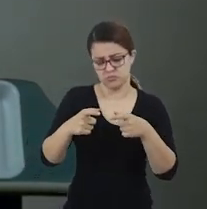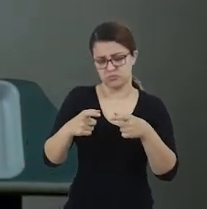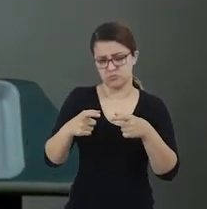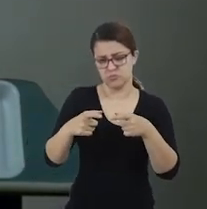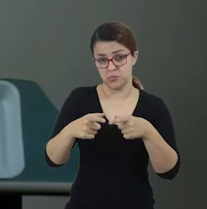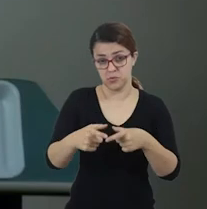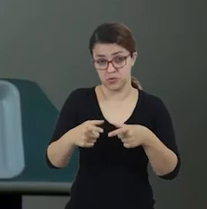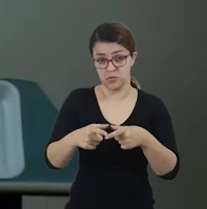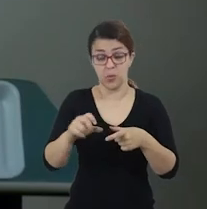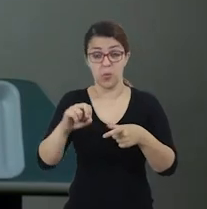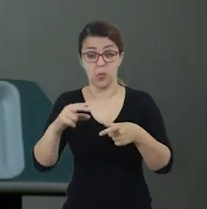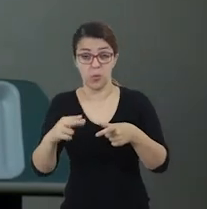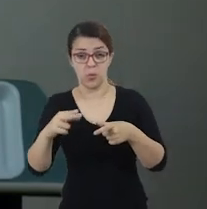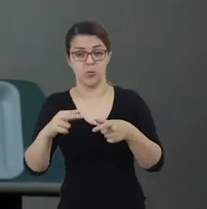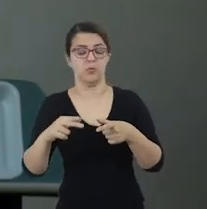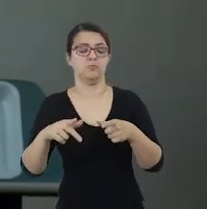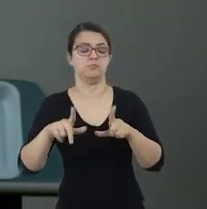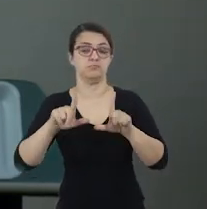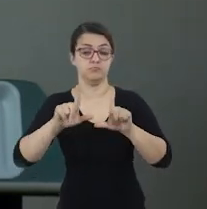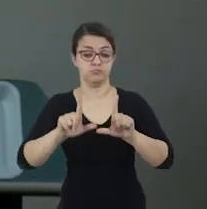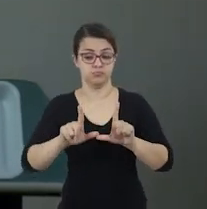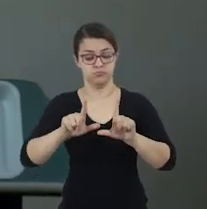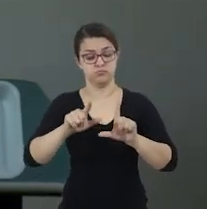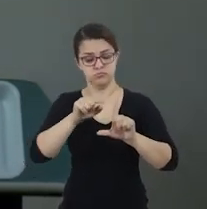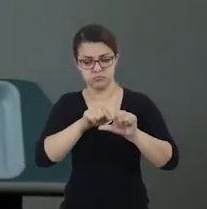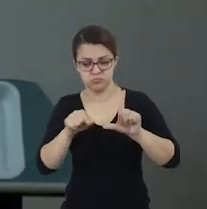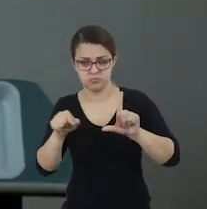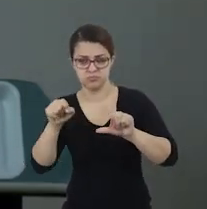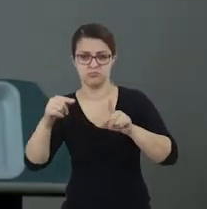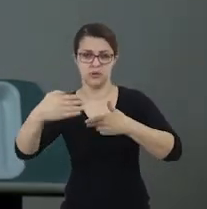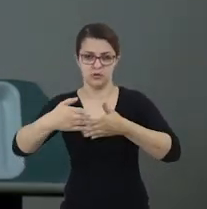ser confeccionada com papelão ou sulfite.